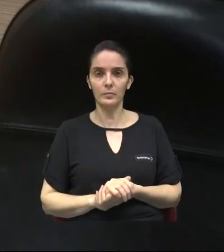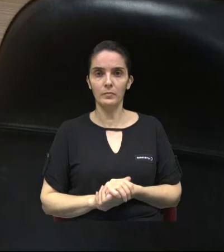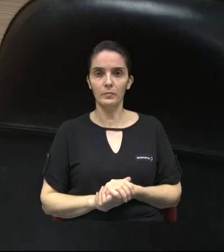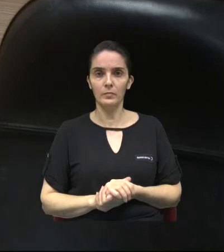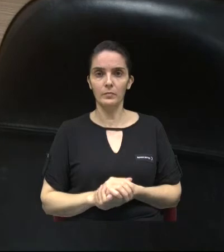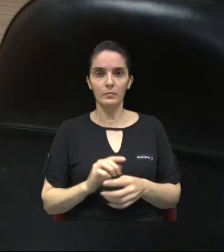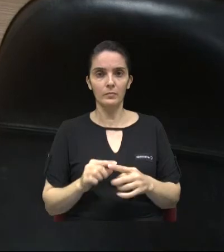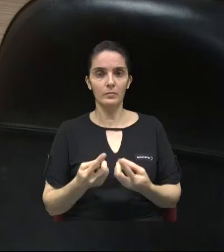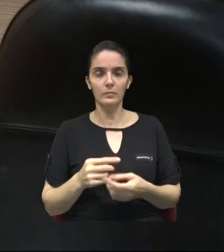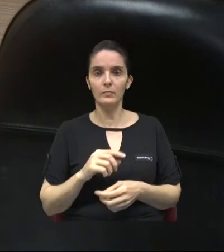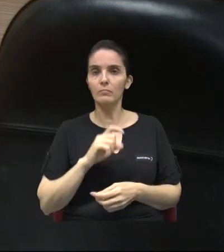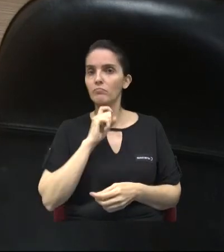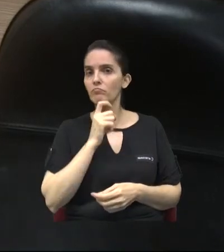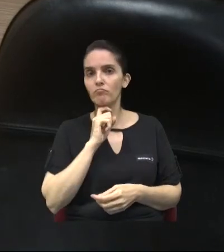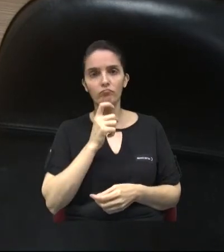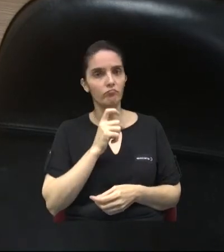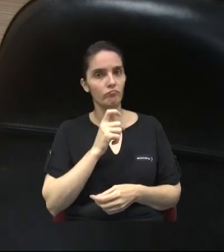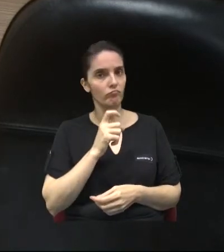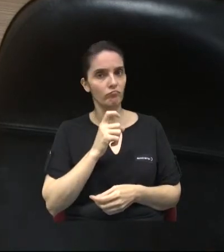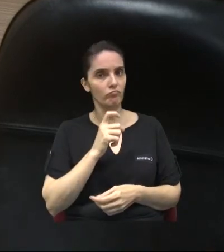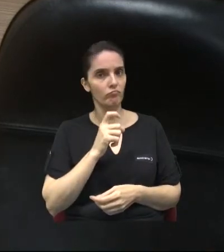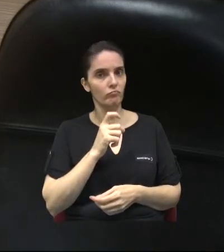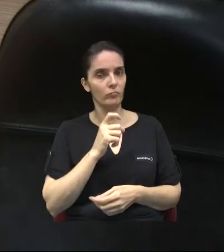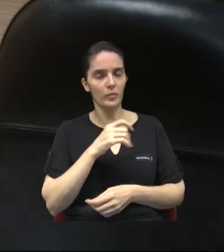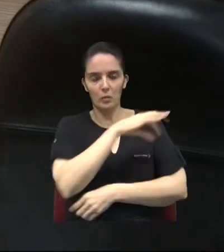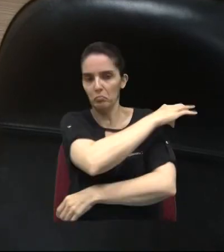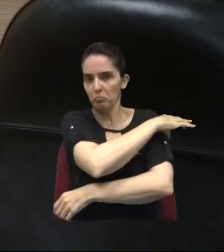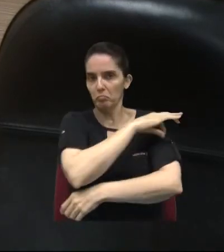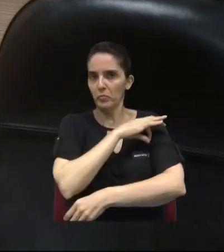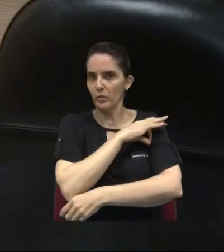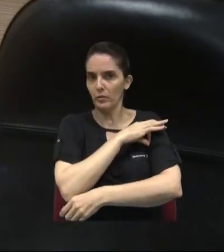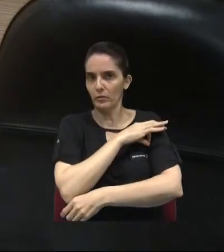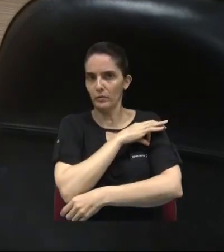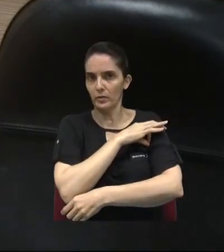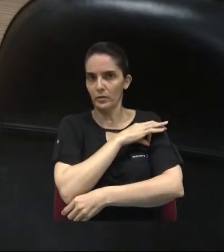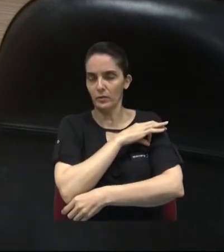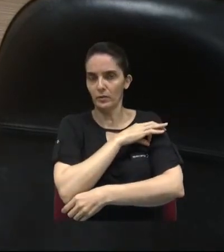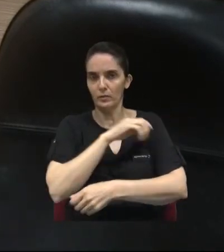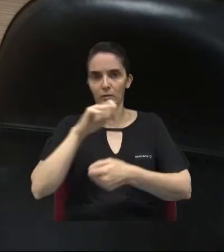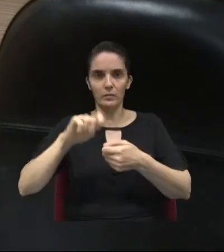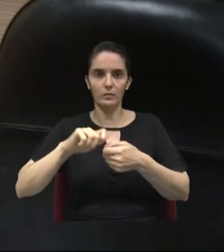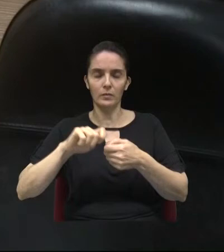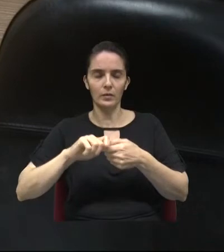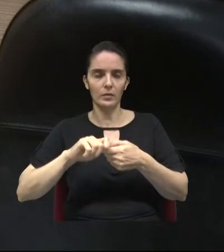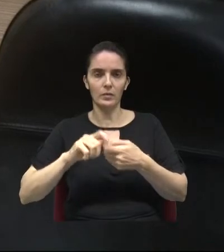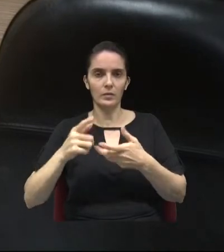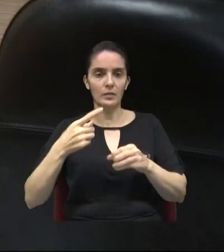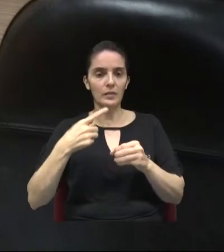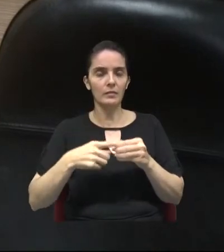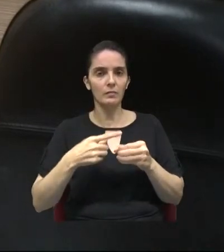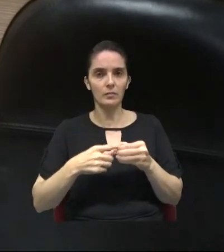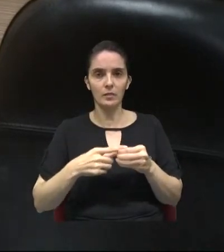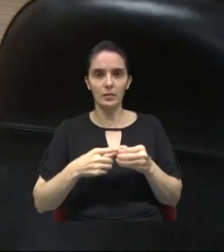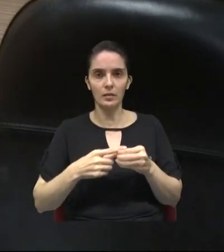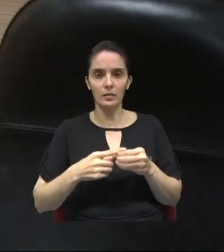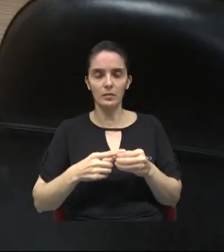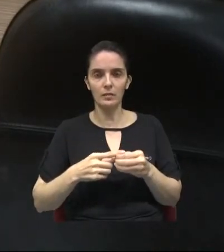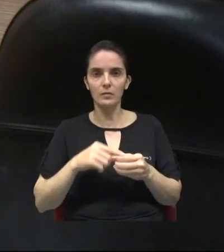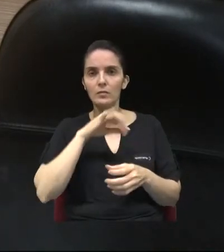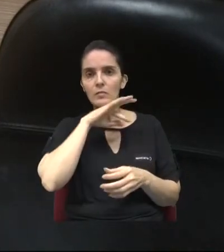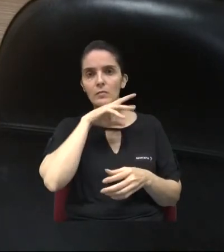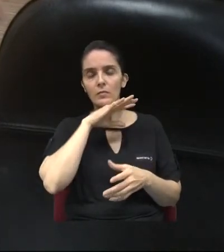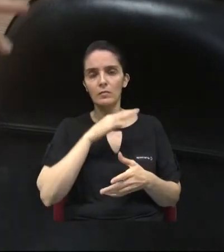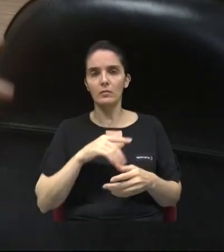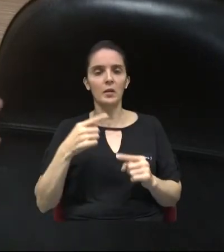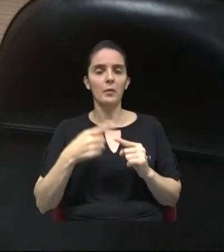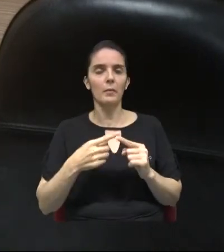nenhum prefeito em sã consciência vai colocar a cidade em maus lençóis, não é nem por altruísmo, mas por